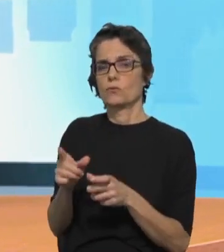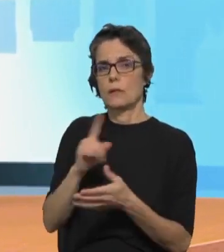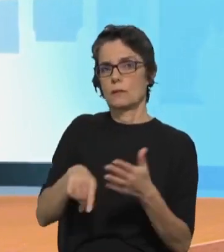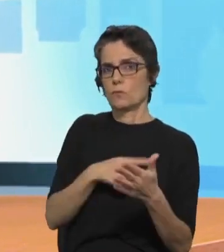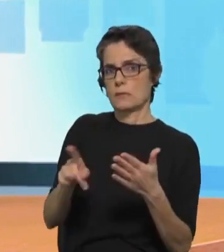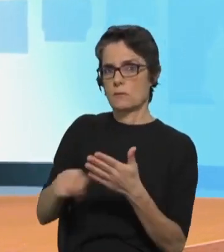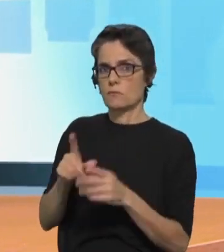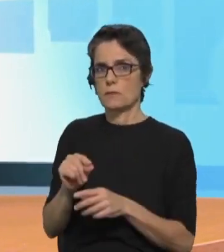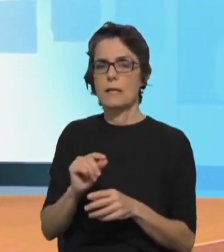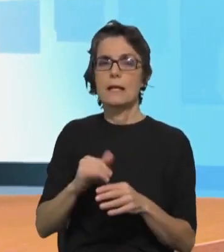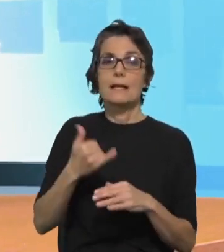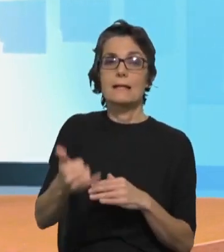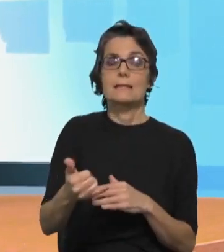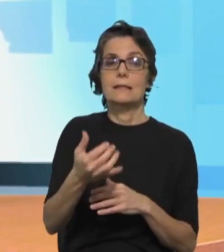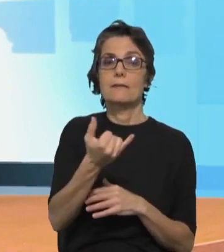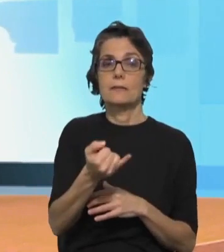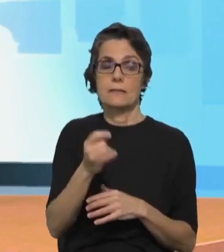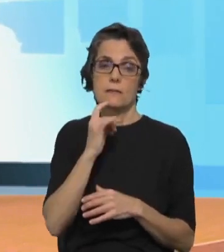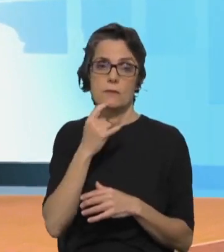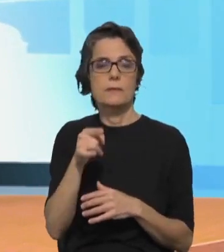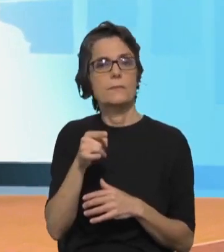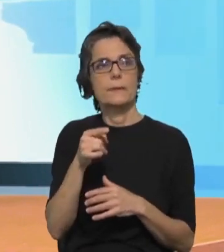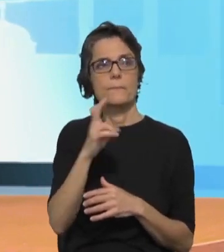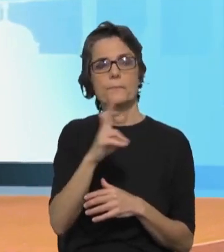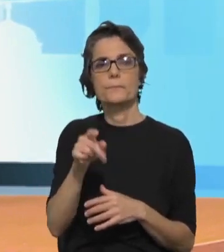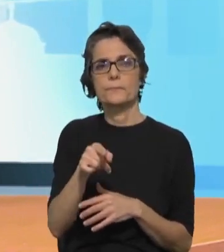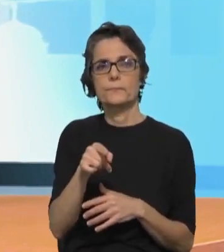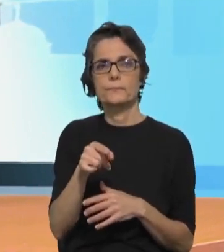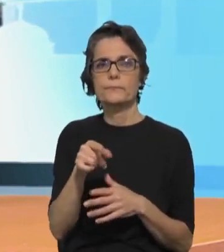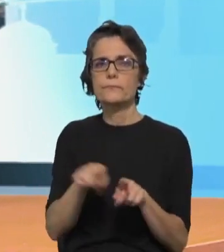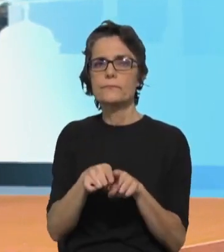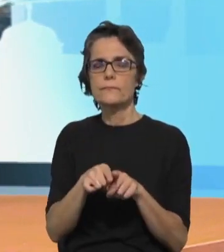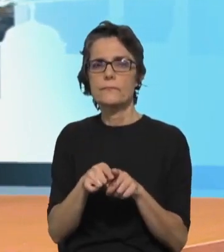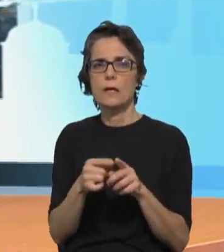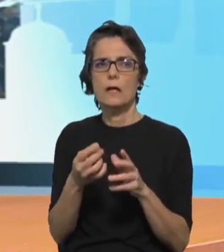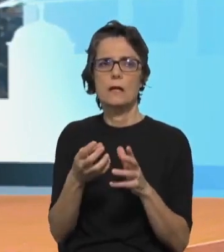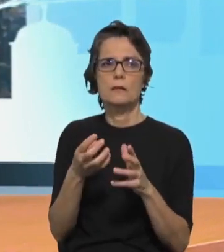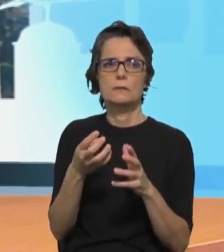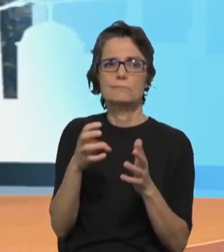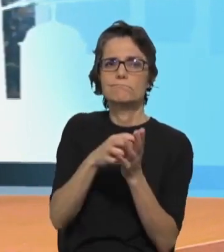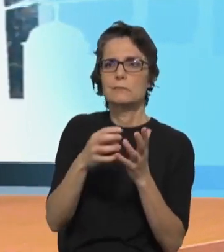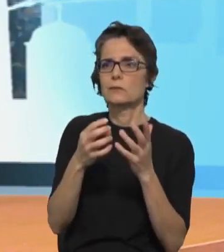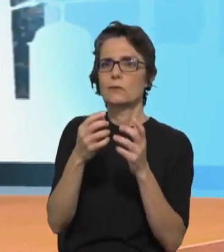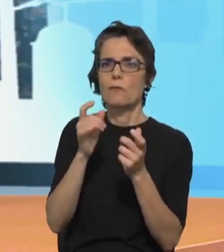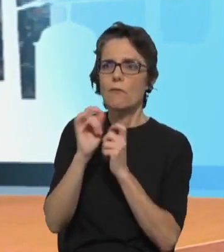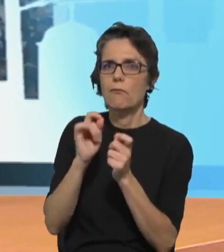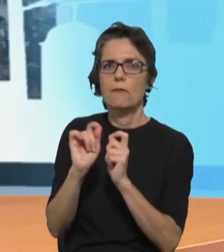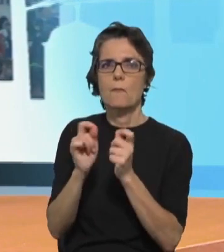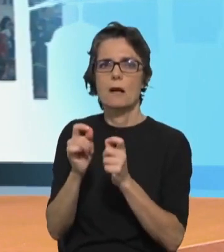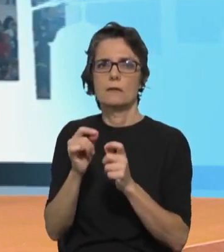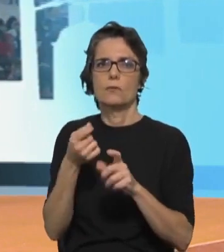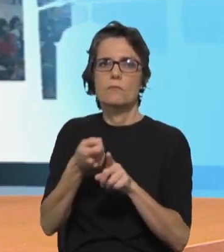Renascença acabaria também por ser uma espécie de símbolo daquilo que foi um debate e uma luta que se travou na sociedade